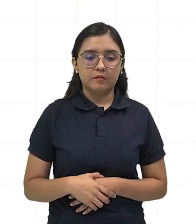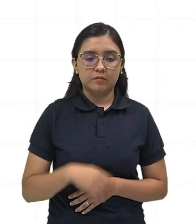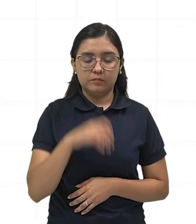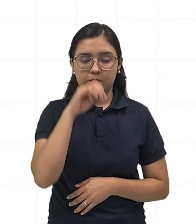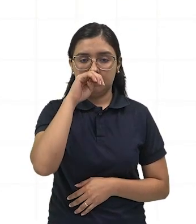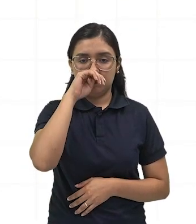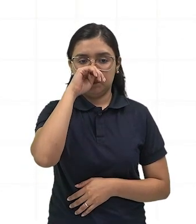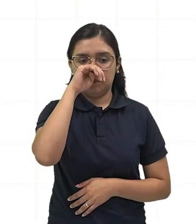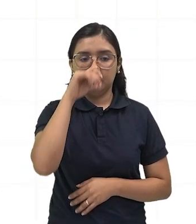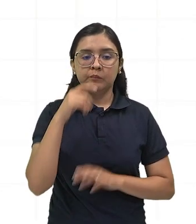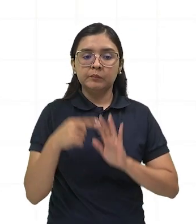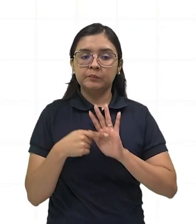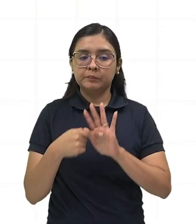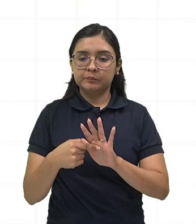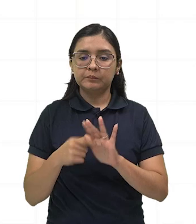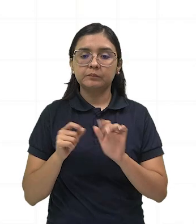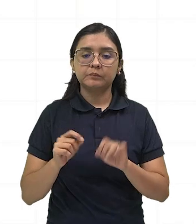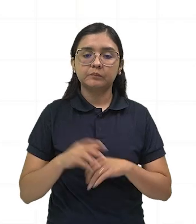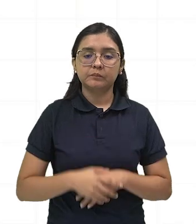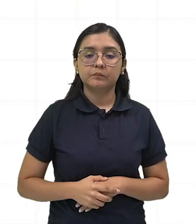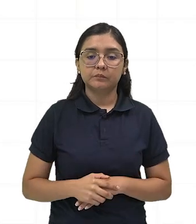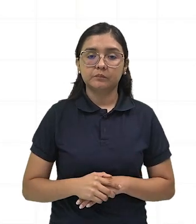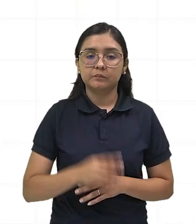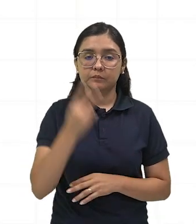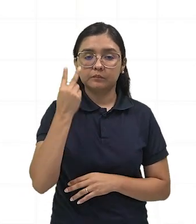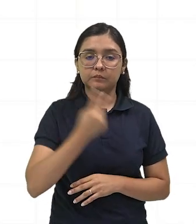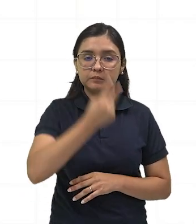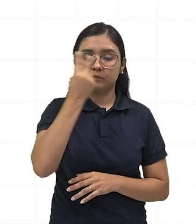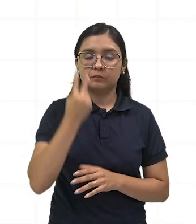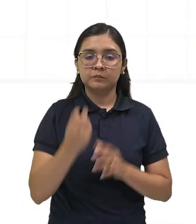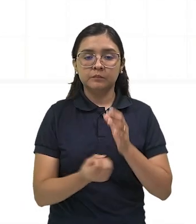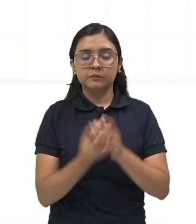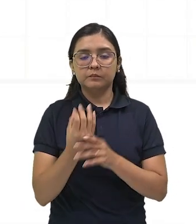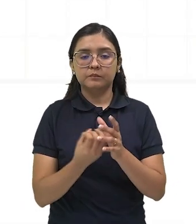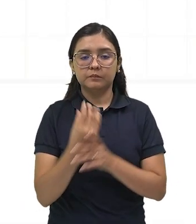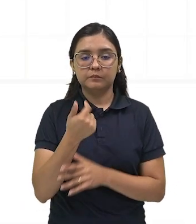Isso está dizendo, né? Que a cada 2 horas produz 100.